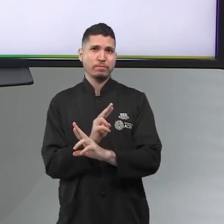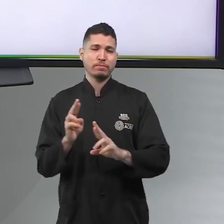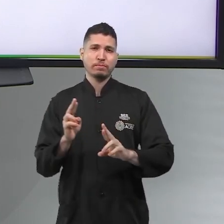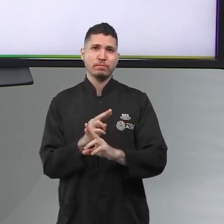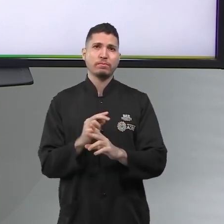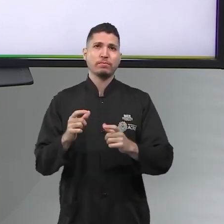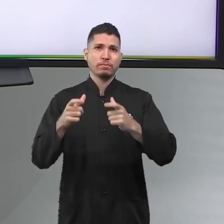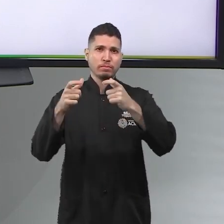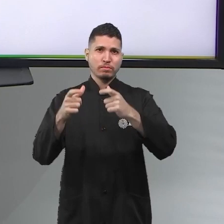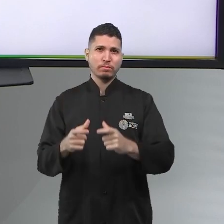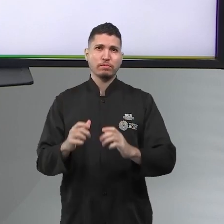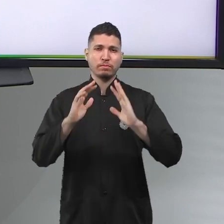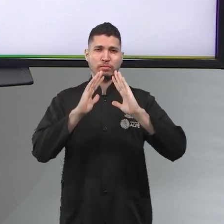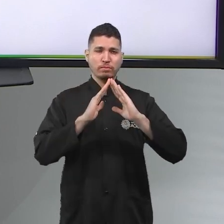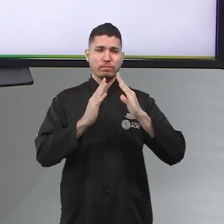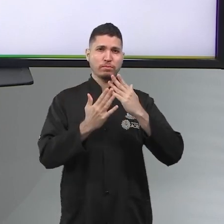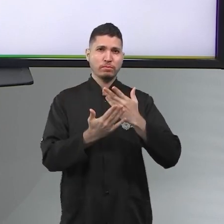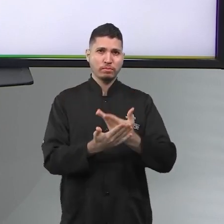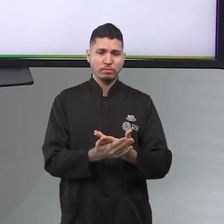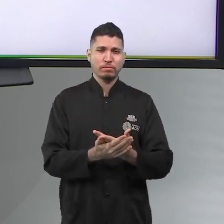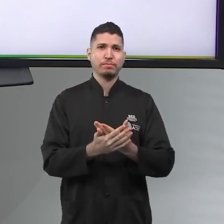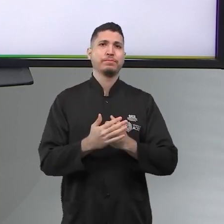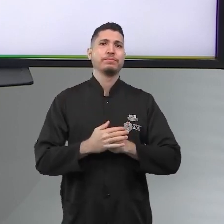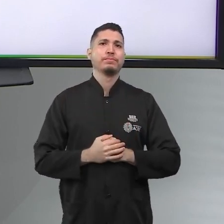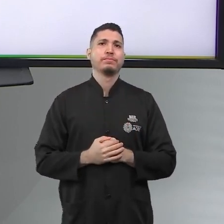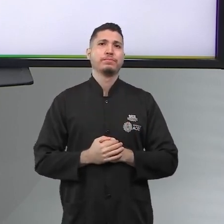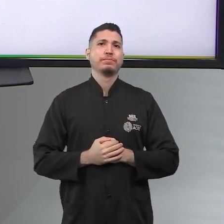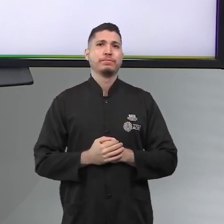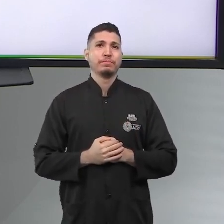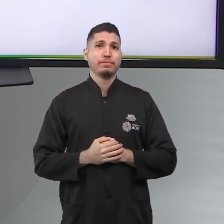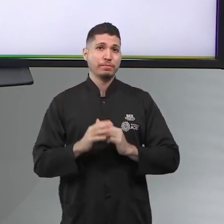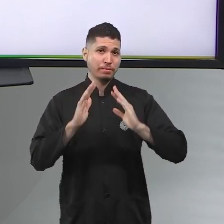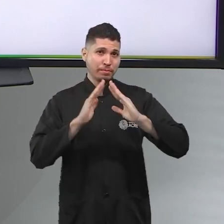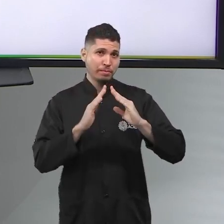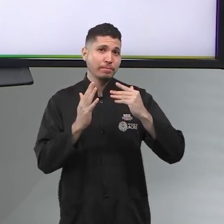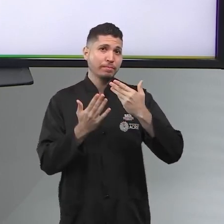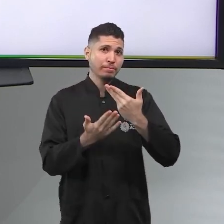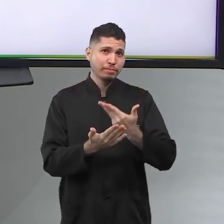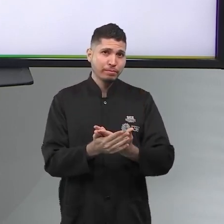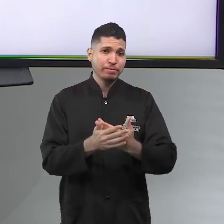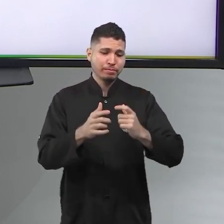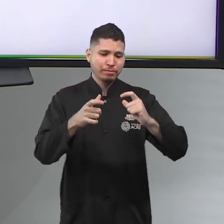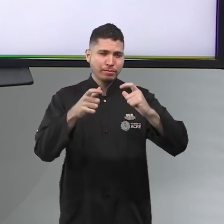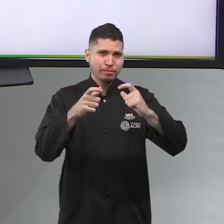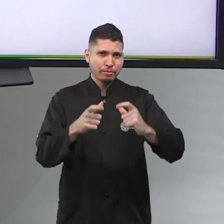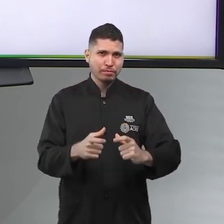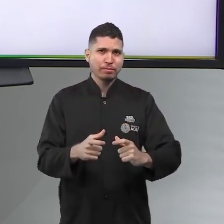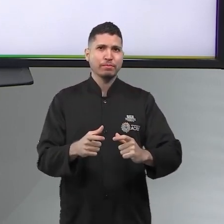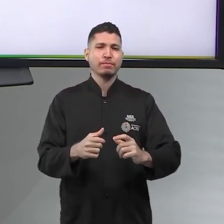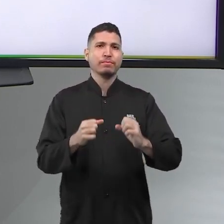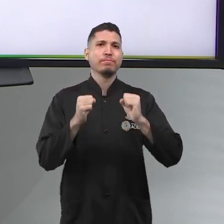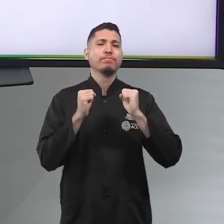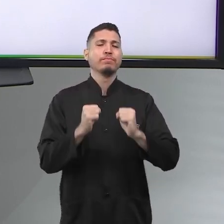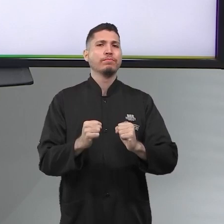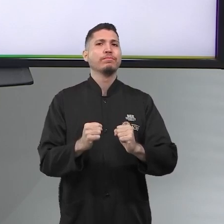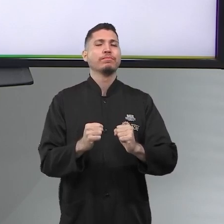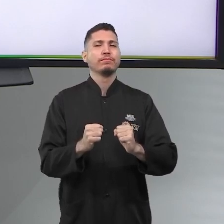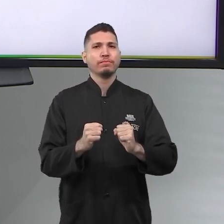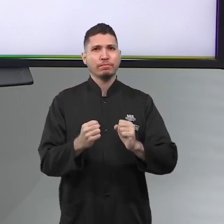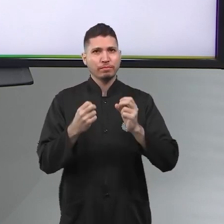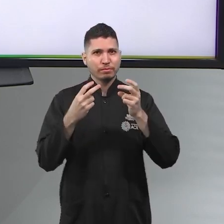ambiente escolar. A escola é um cenário em que nós podemos perceber